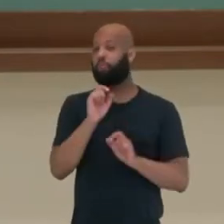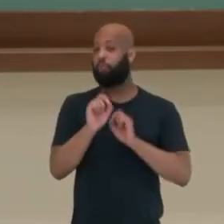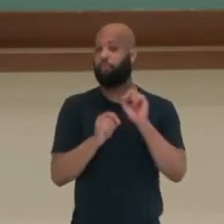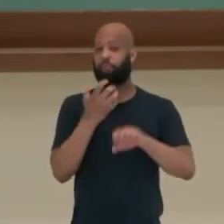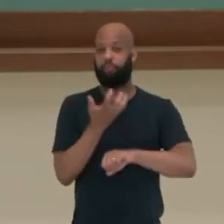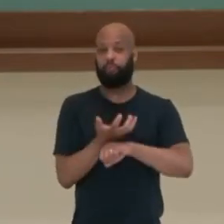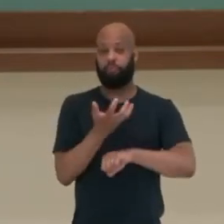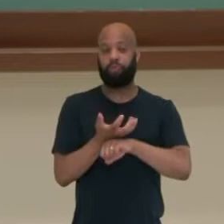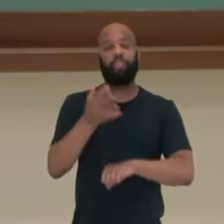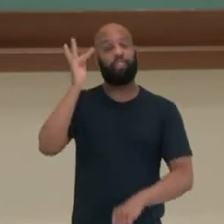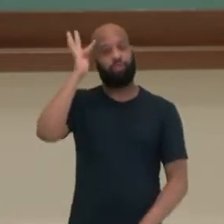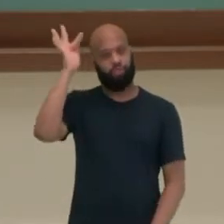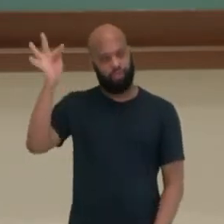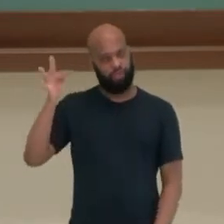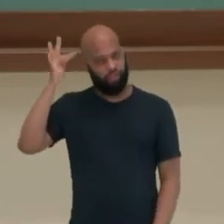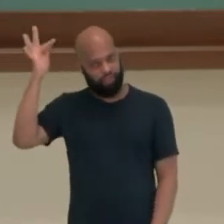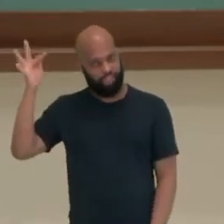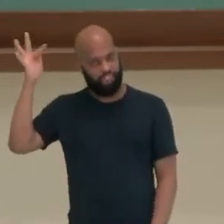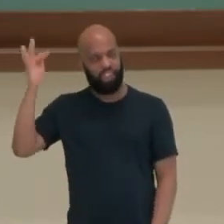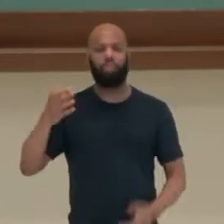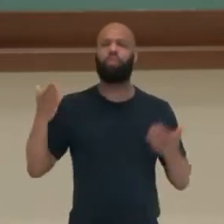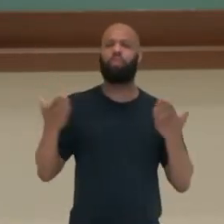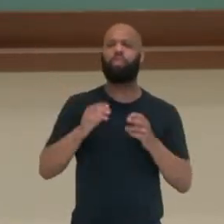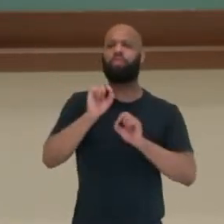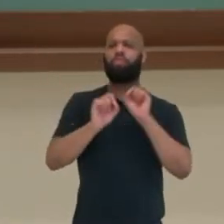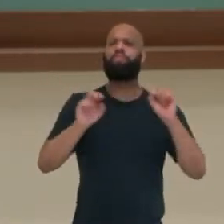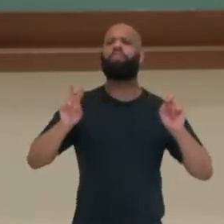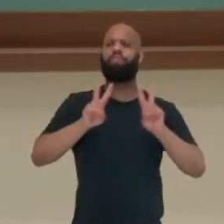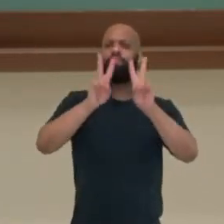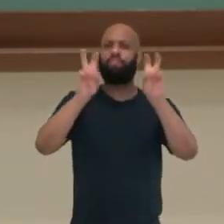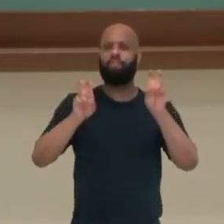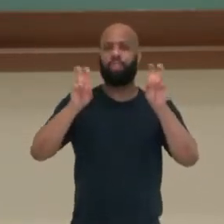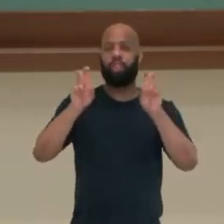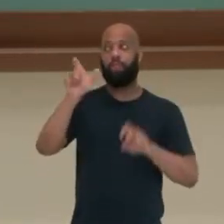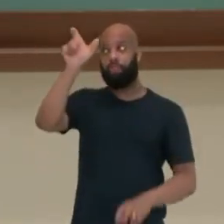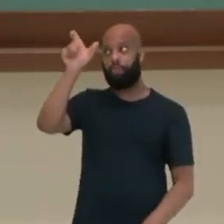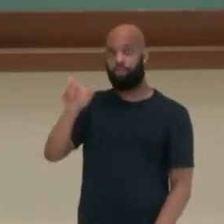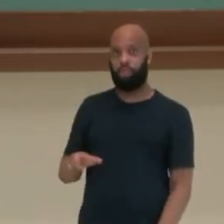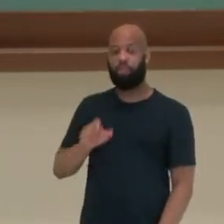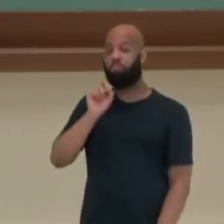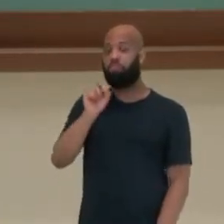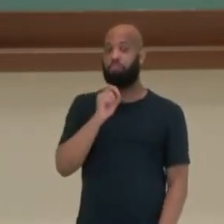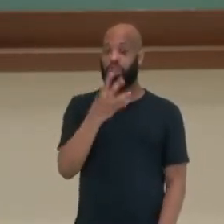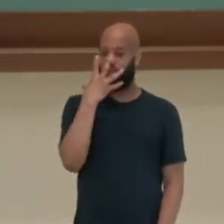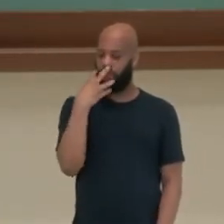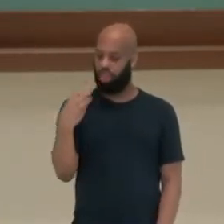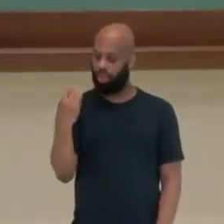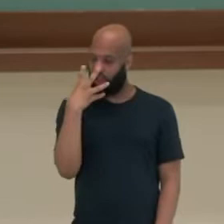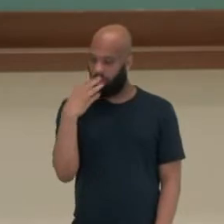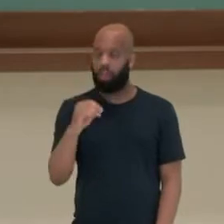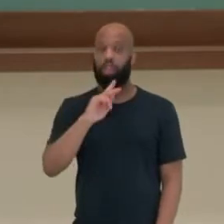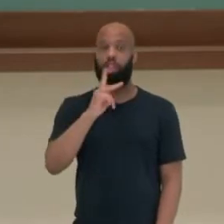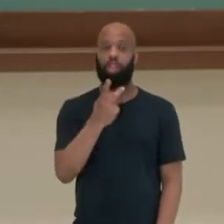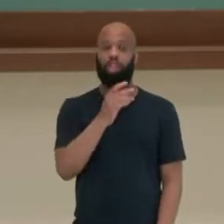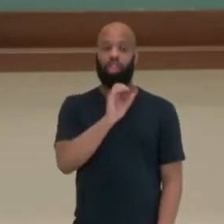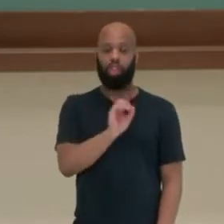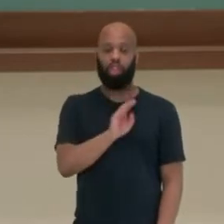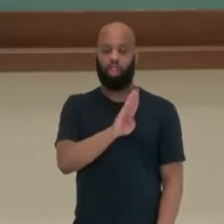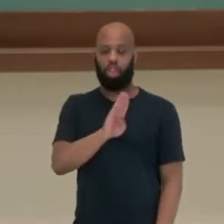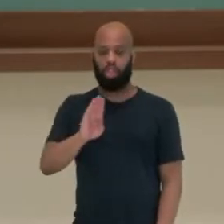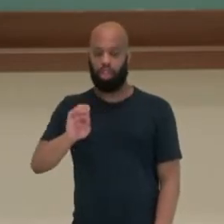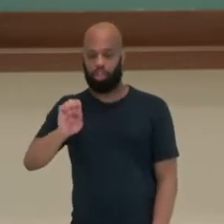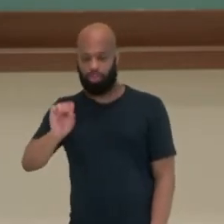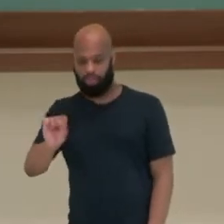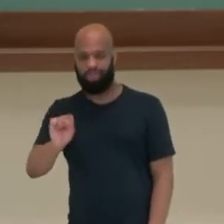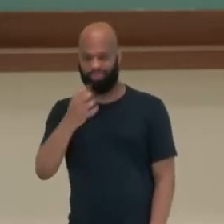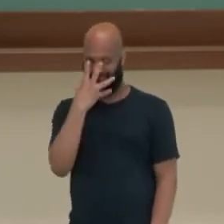aula de filosofia. E hoje vamos conhecer o filósofo Thomas Hobbes. Vamos entender o